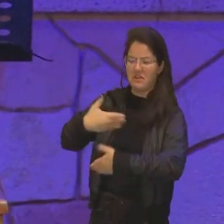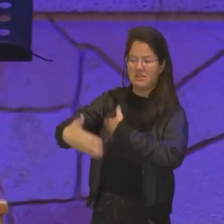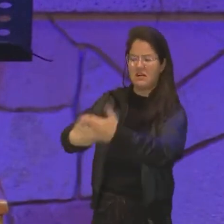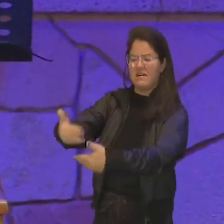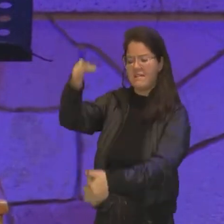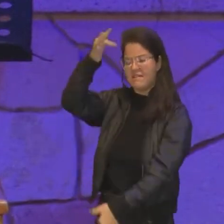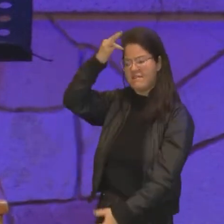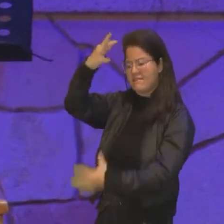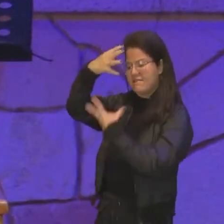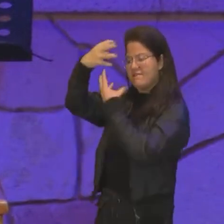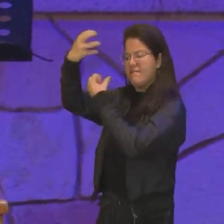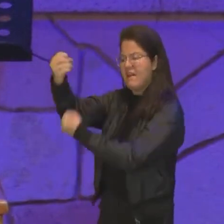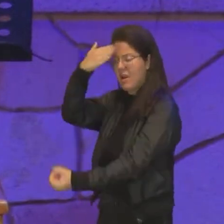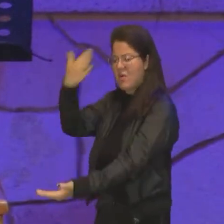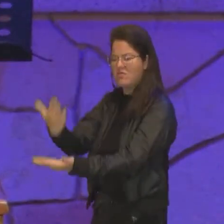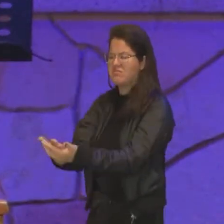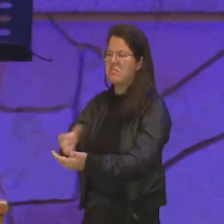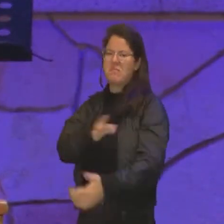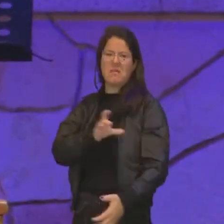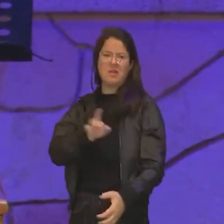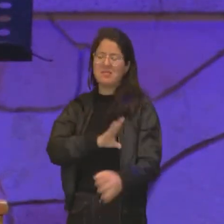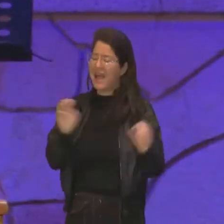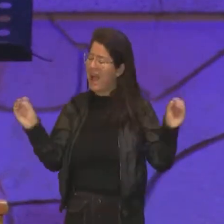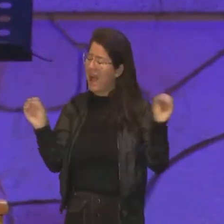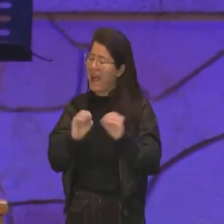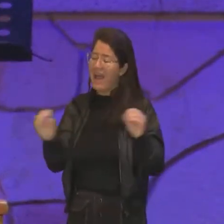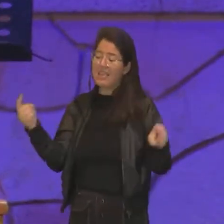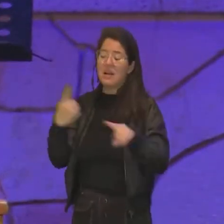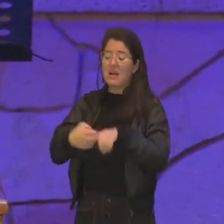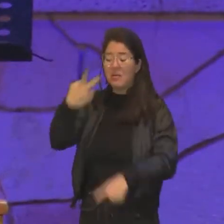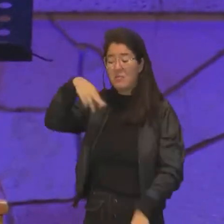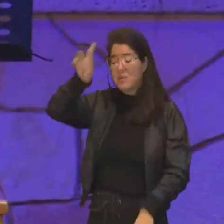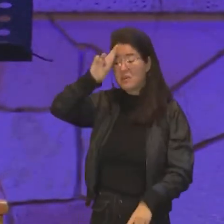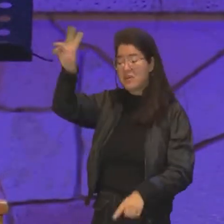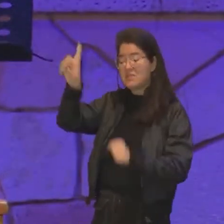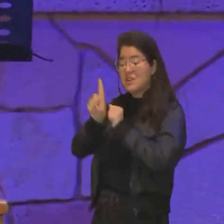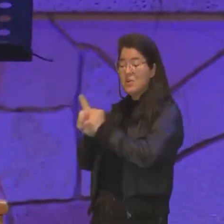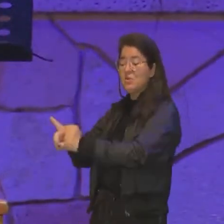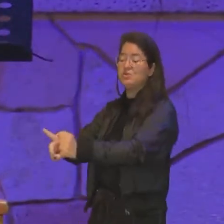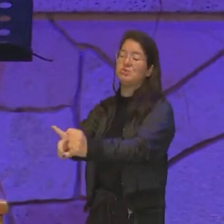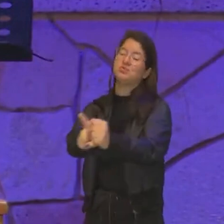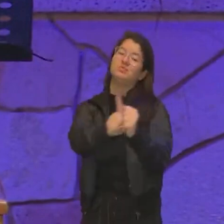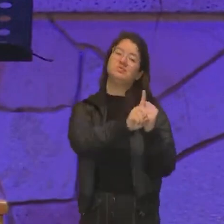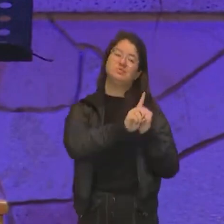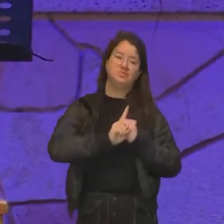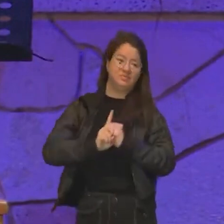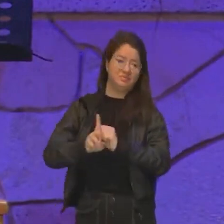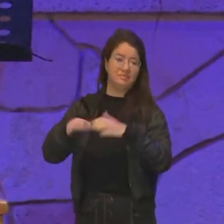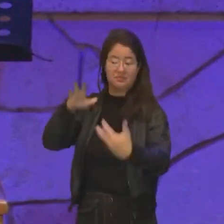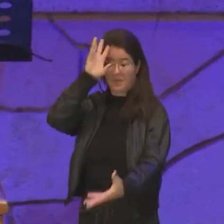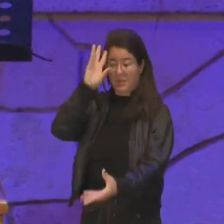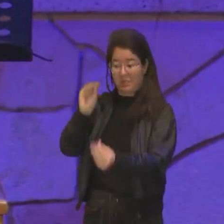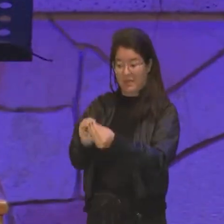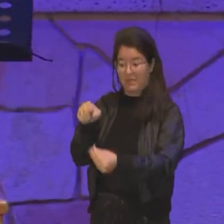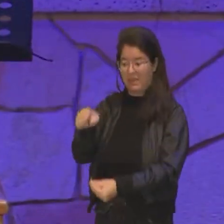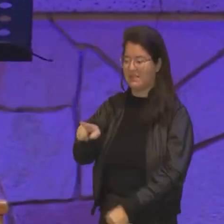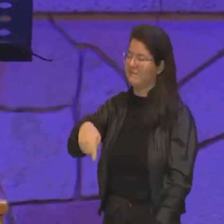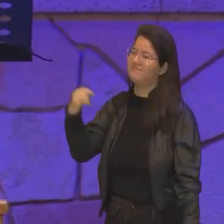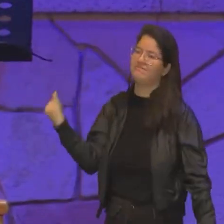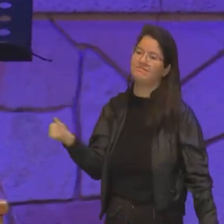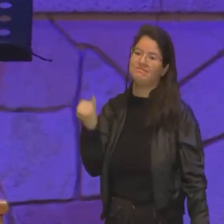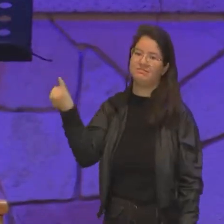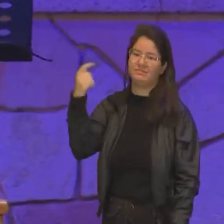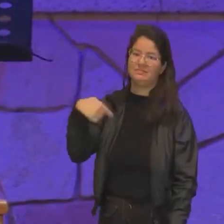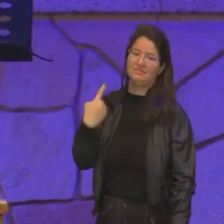confiança, sem temer mal algum, porque o Senhor está conosco. E entender isto é parte fundamental da